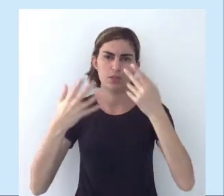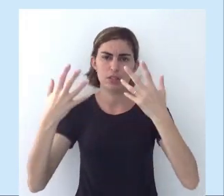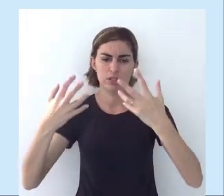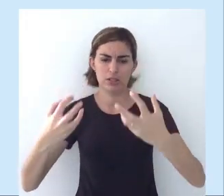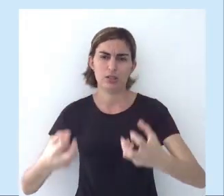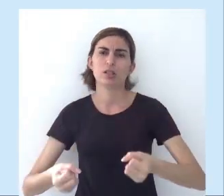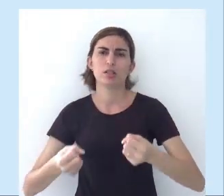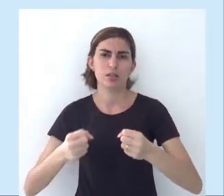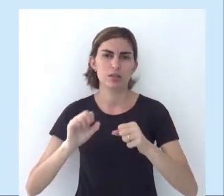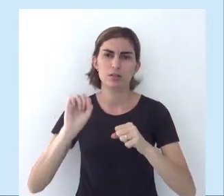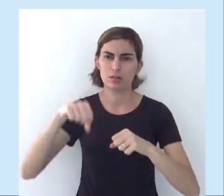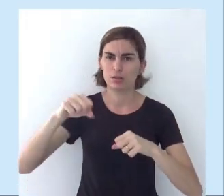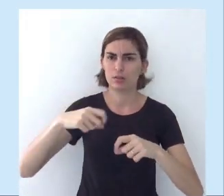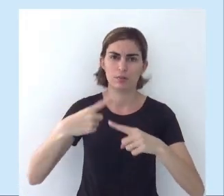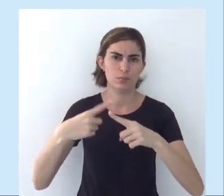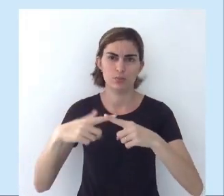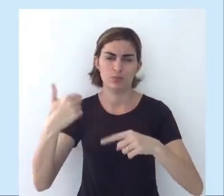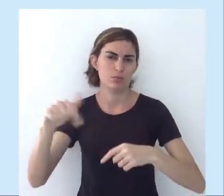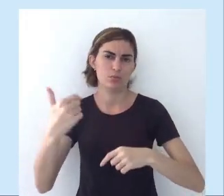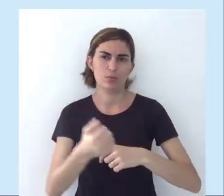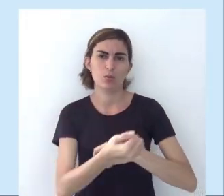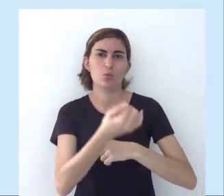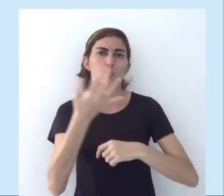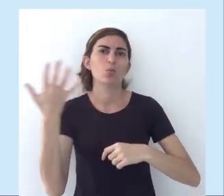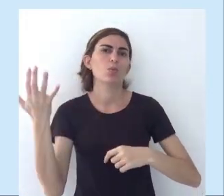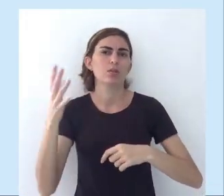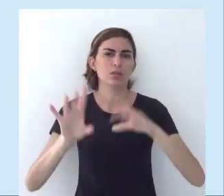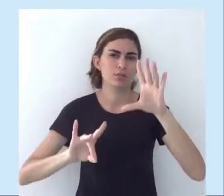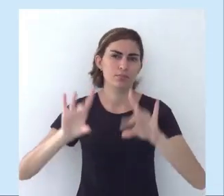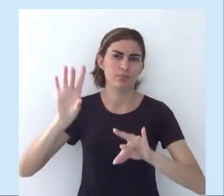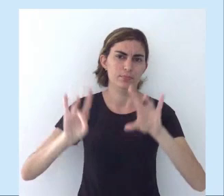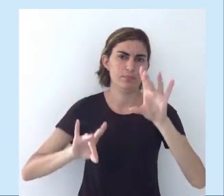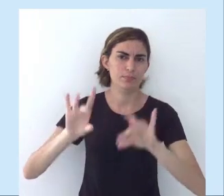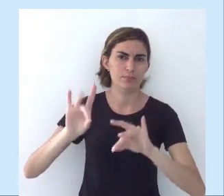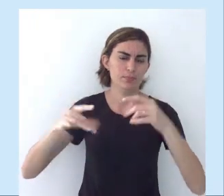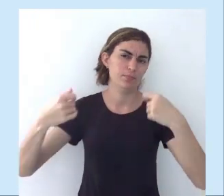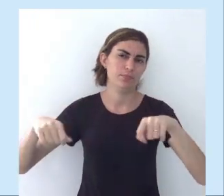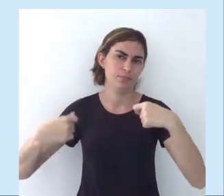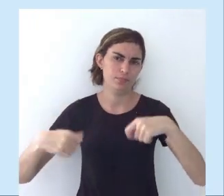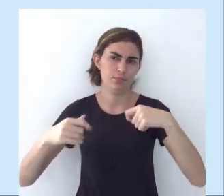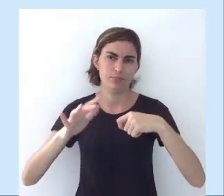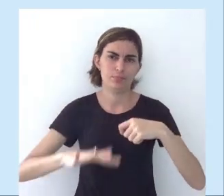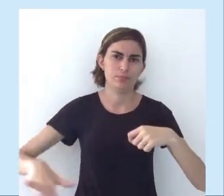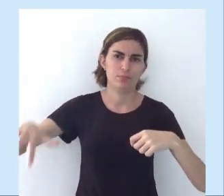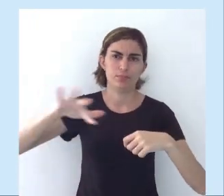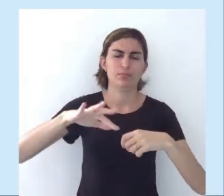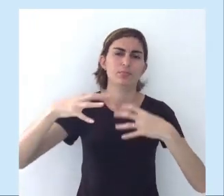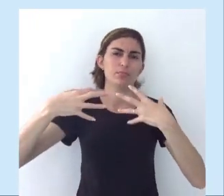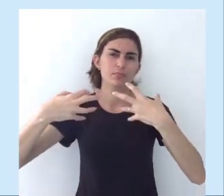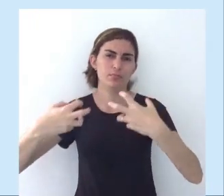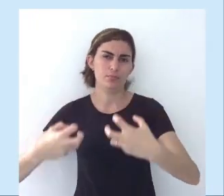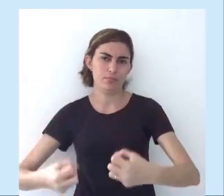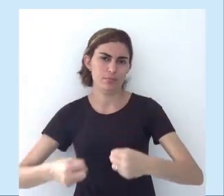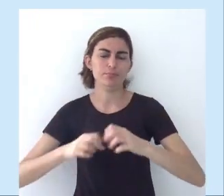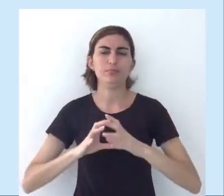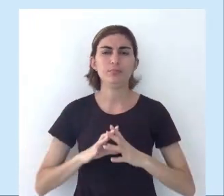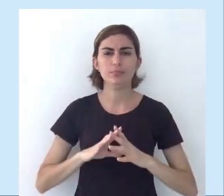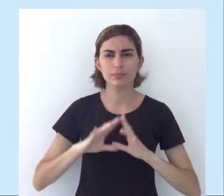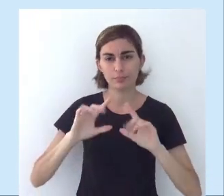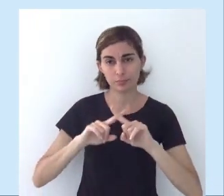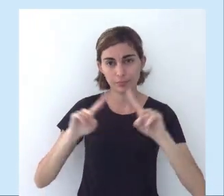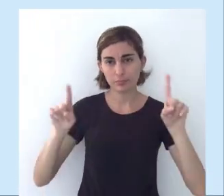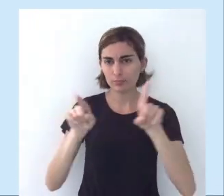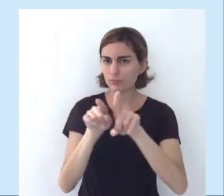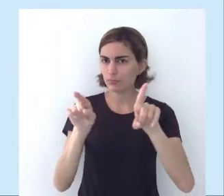existe seca? Sim, porque não existe aí uma quantidade de umidade necessária para essa região de seca